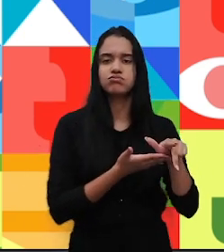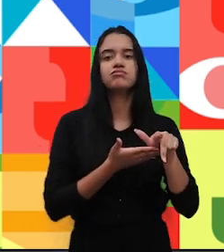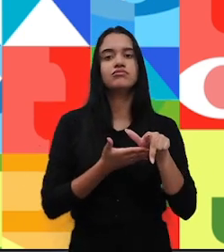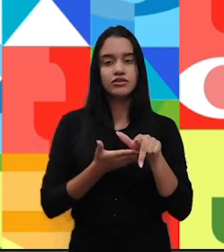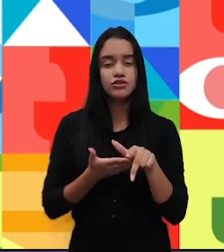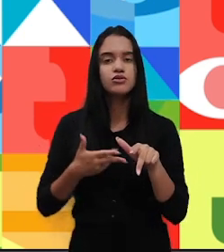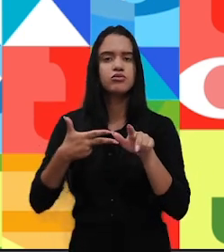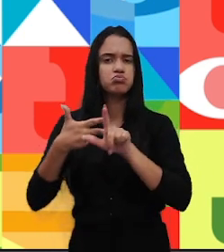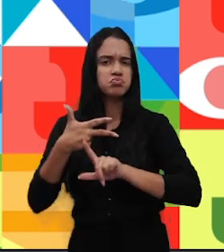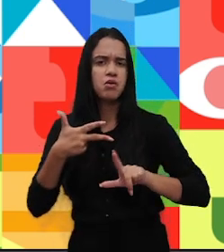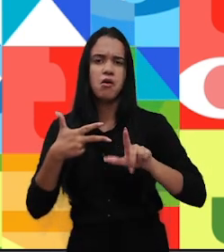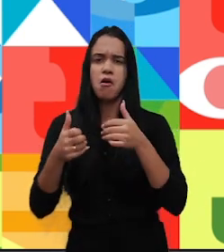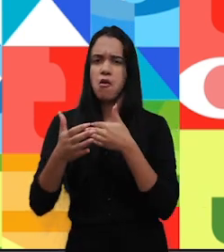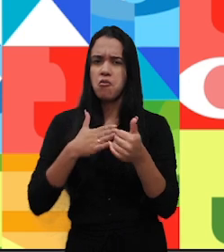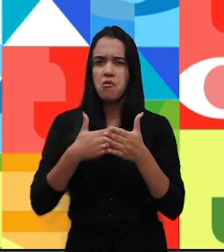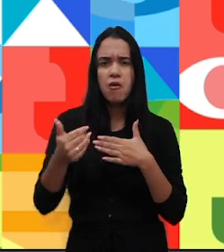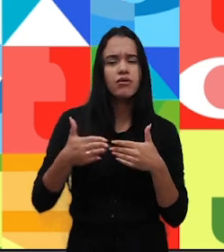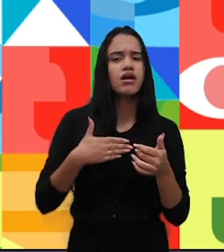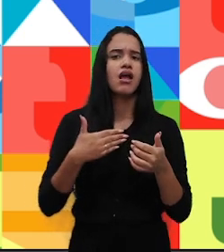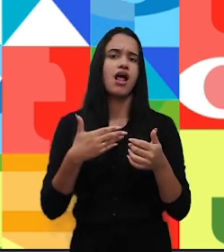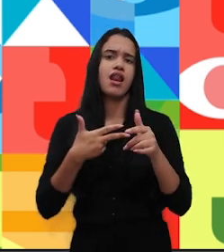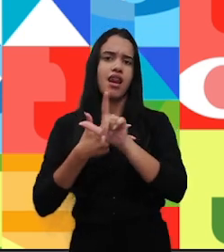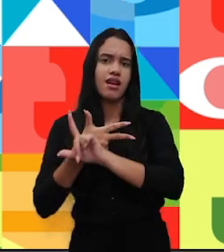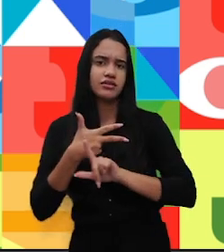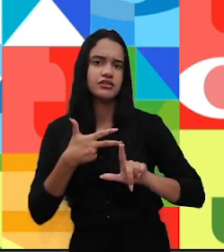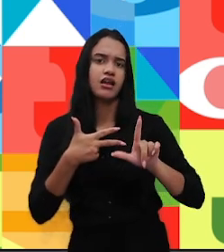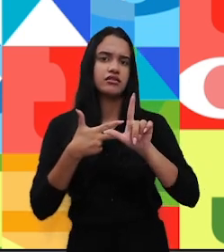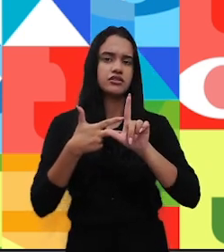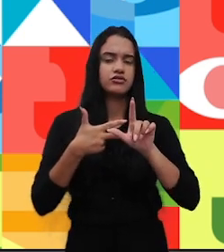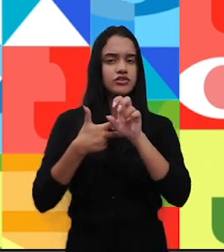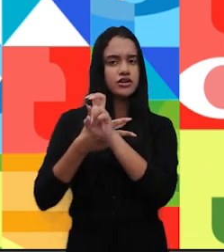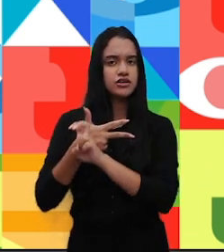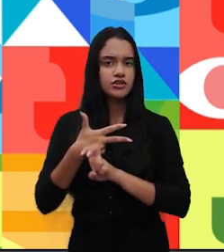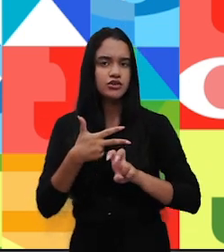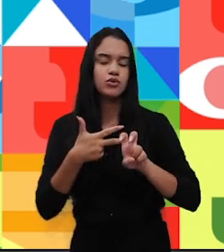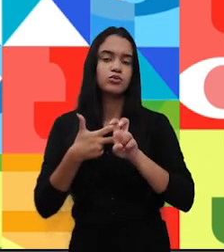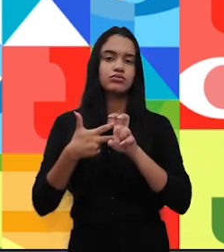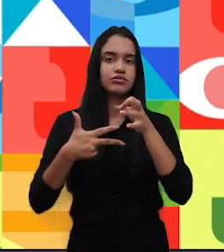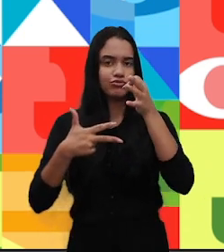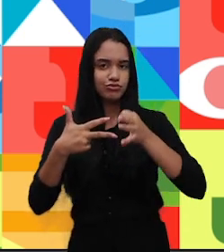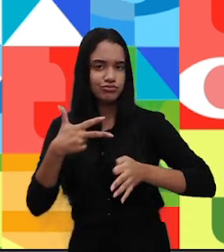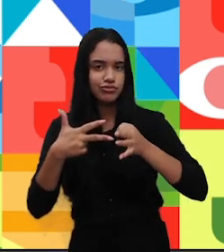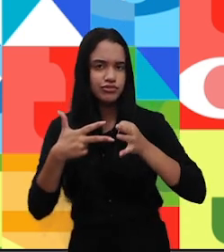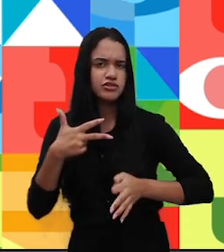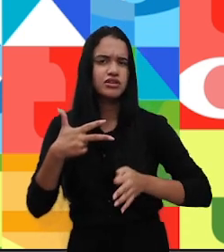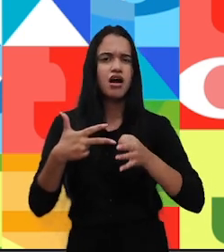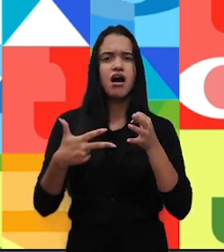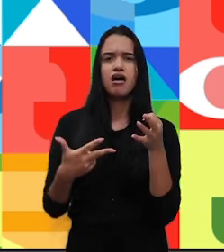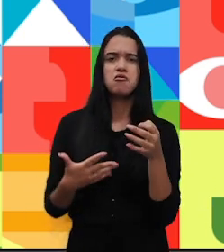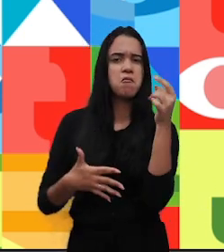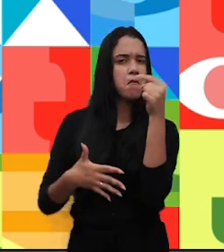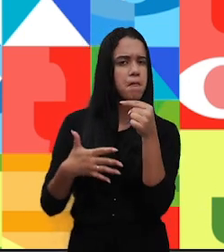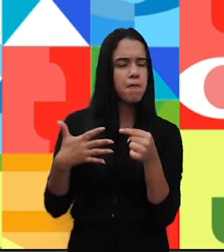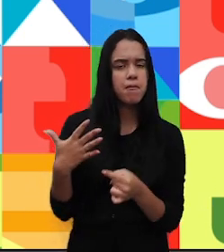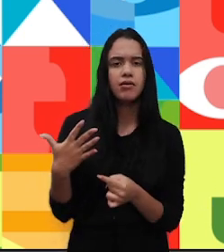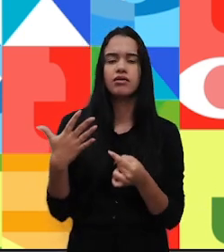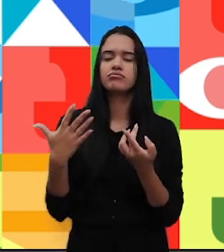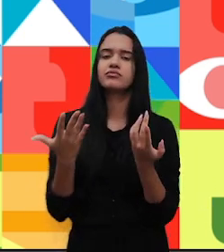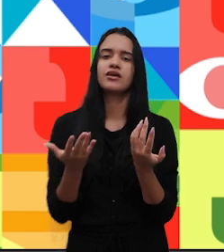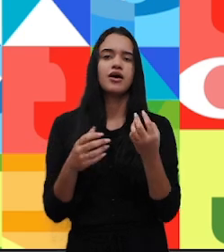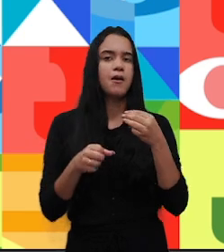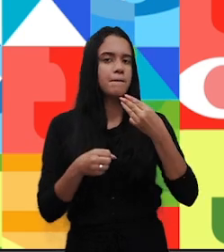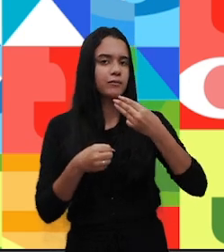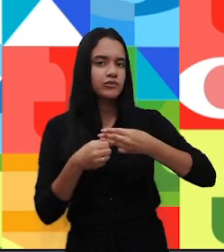em qualquer esfera do poder, legislativo, executivo, judiciário, em qualquer nível, federal, estadual,